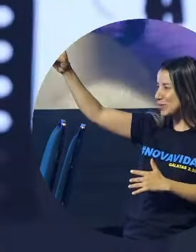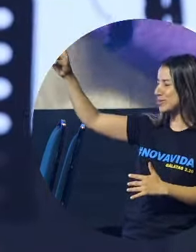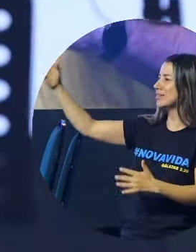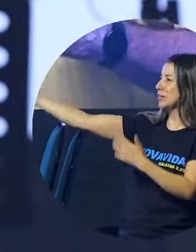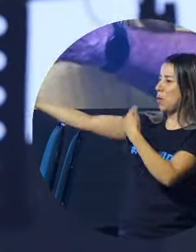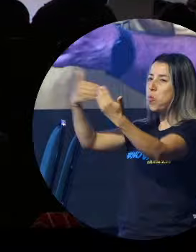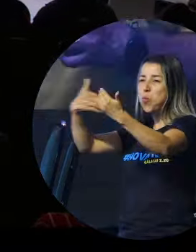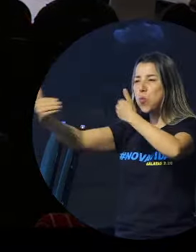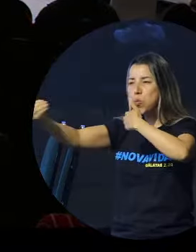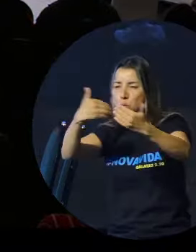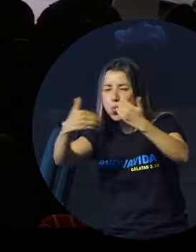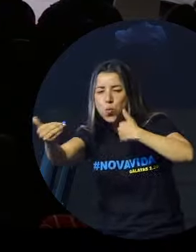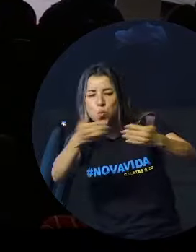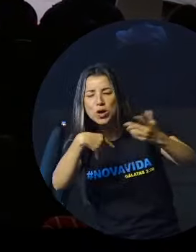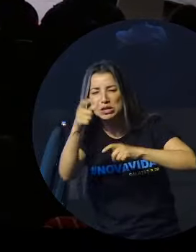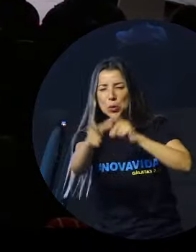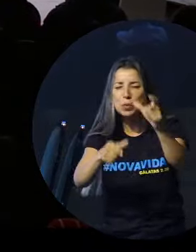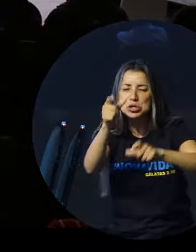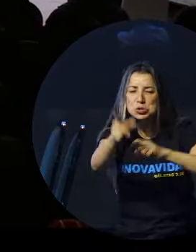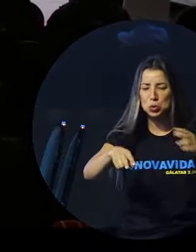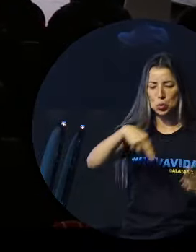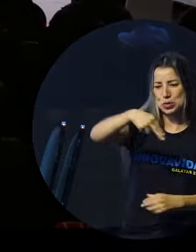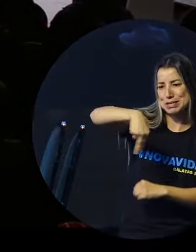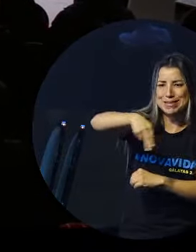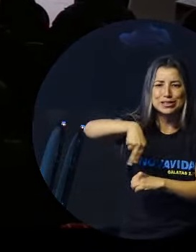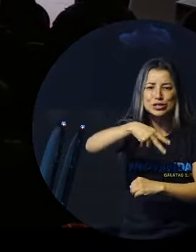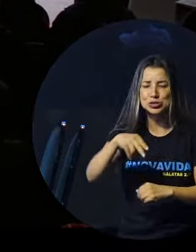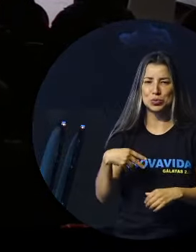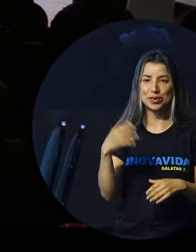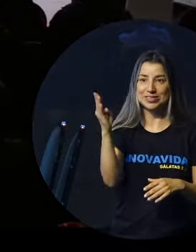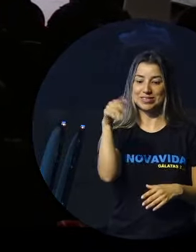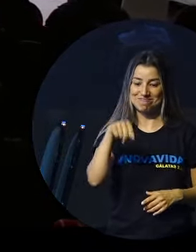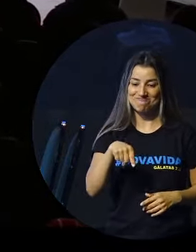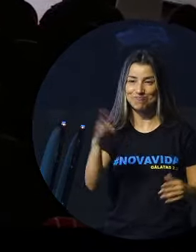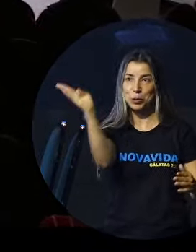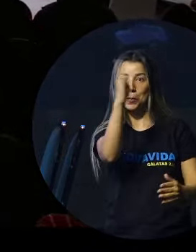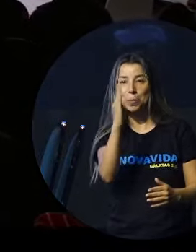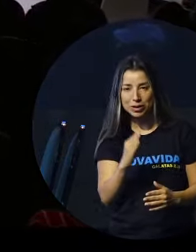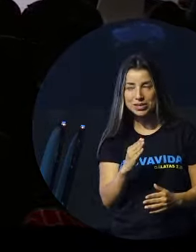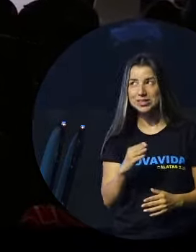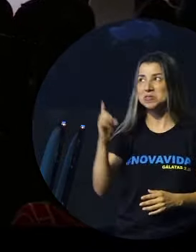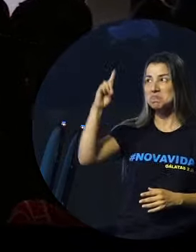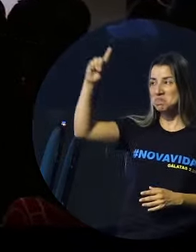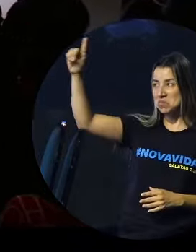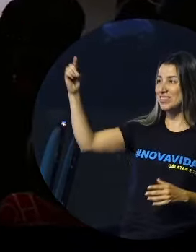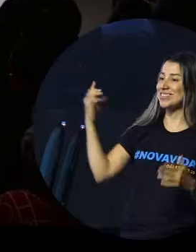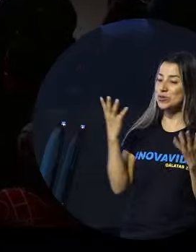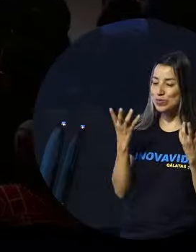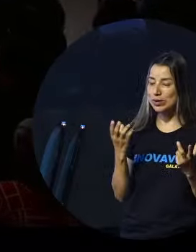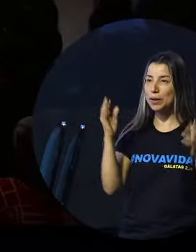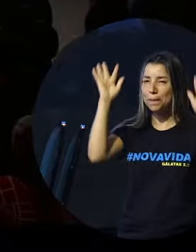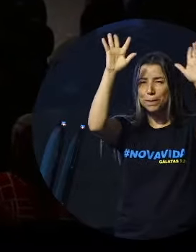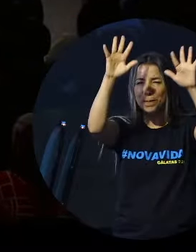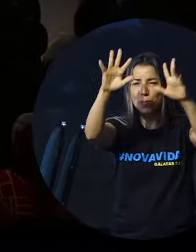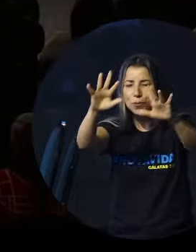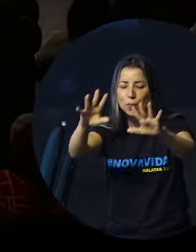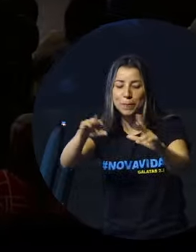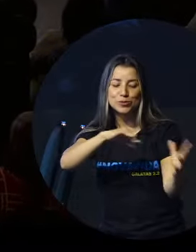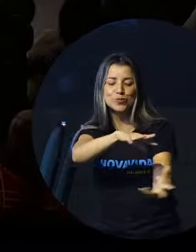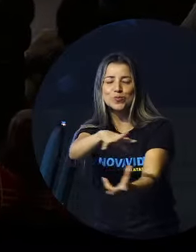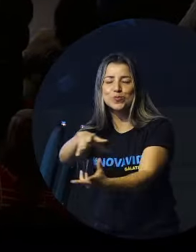tem levantado a nossa nação para evangelizar e abençoar o mundo. E nós batistas temos o privilégio de ter a Junta de